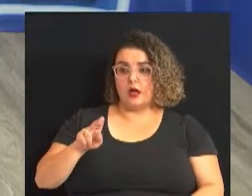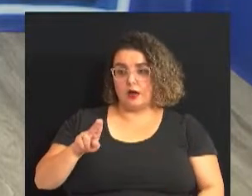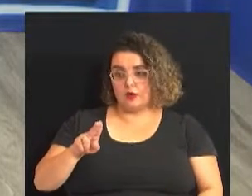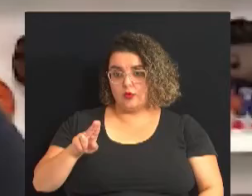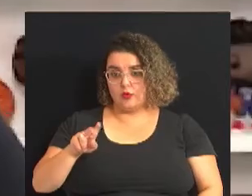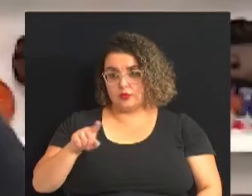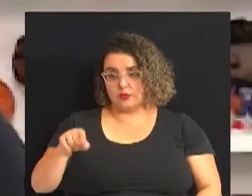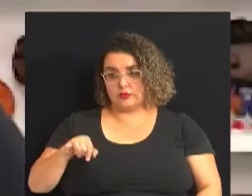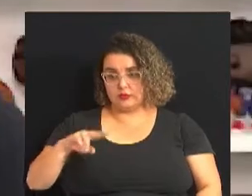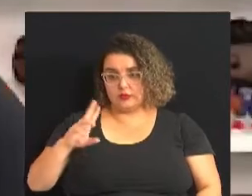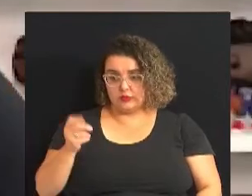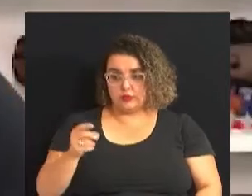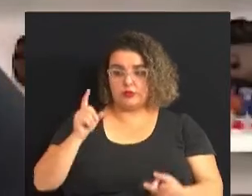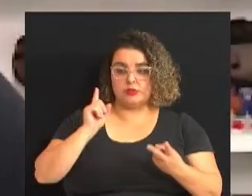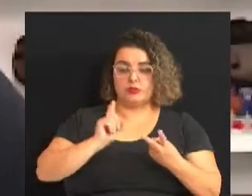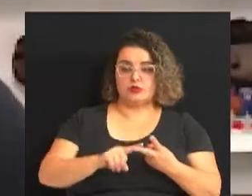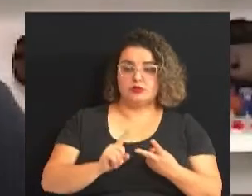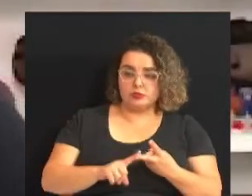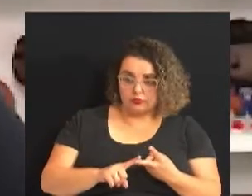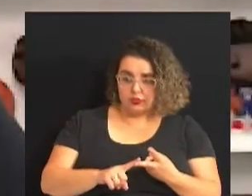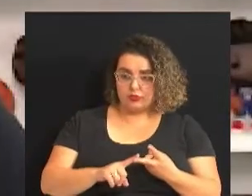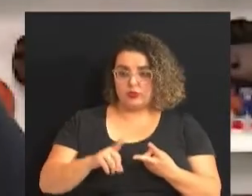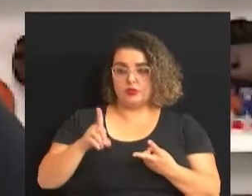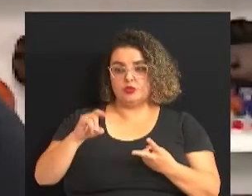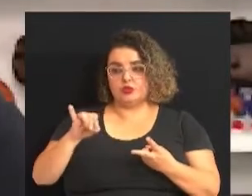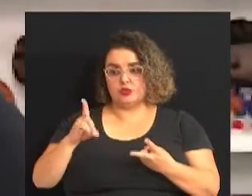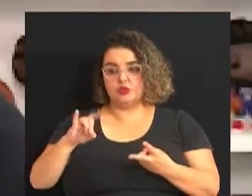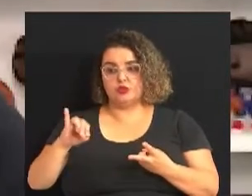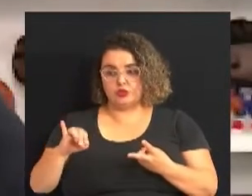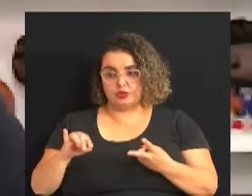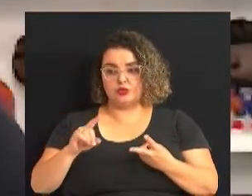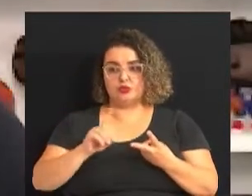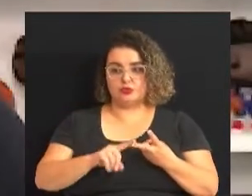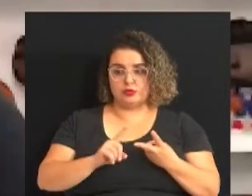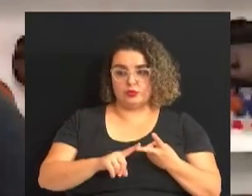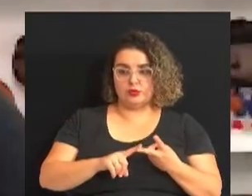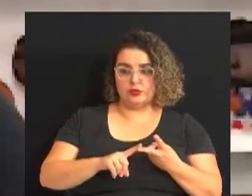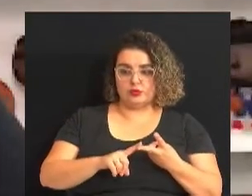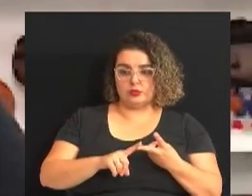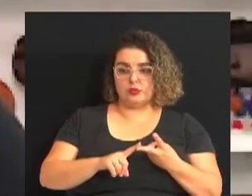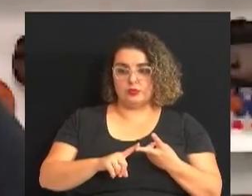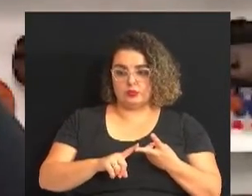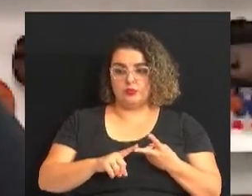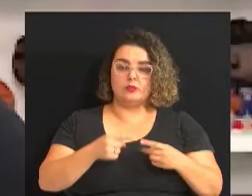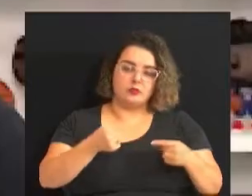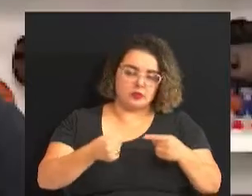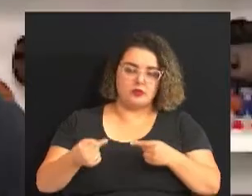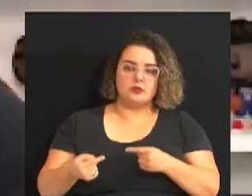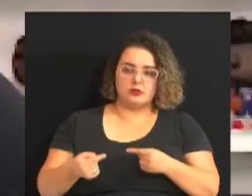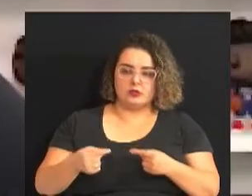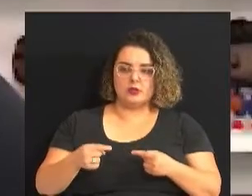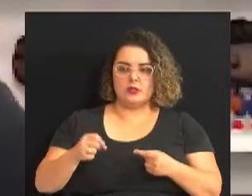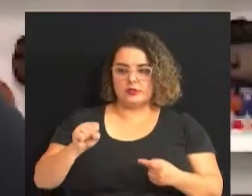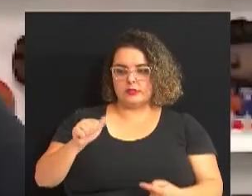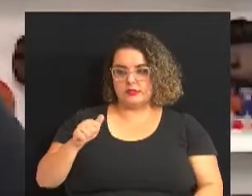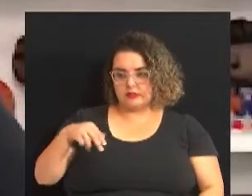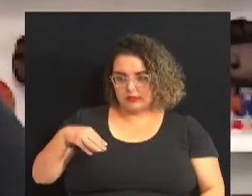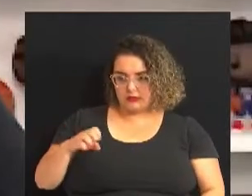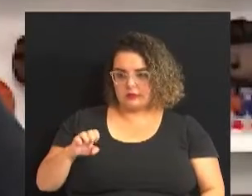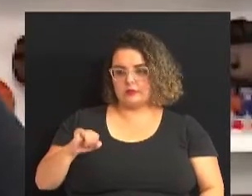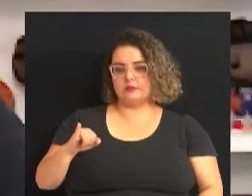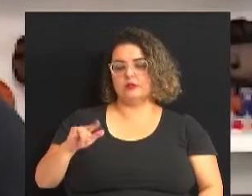para o Cleveland Cavaliers. A gente tem o Didi ainda sob contrato no Portland Trail Blazers e vai disputar a Summer League, que começa hoje à